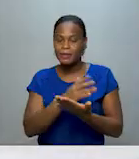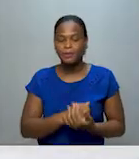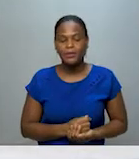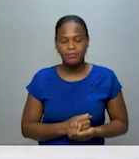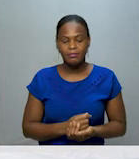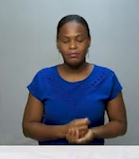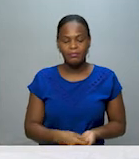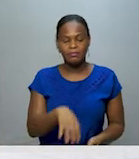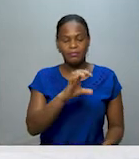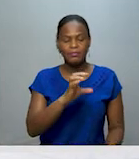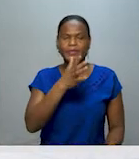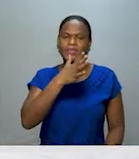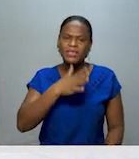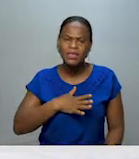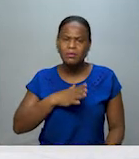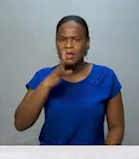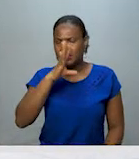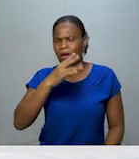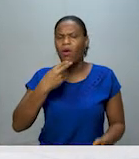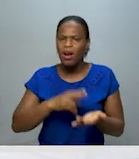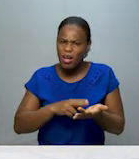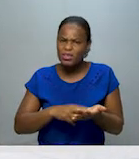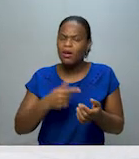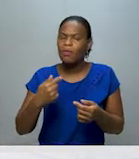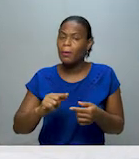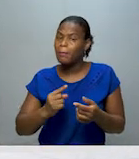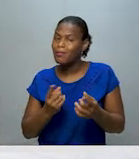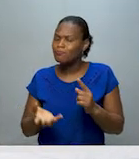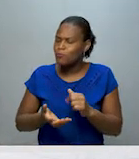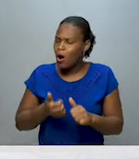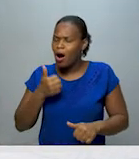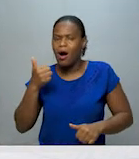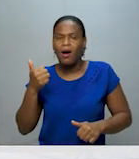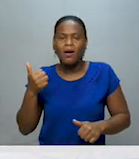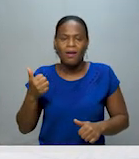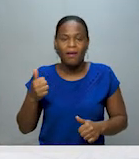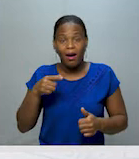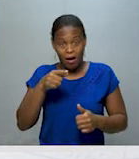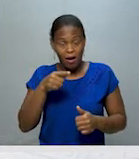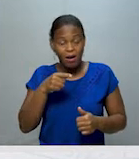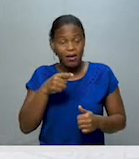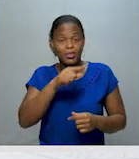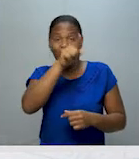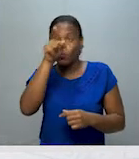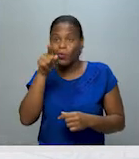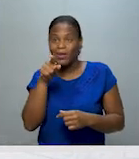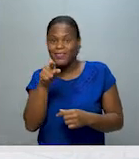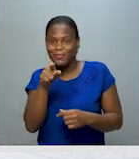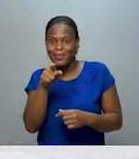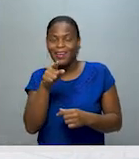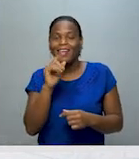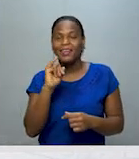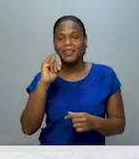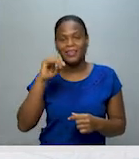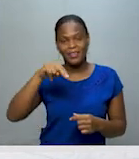parciais. Linha C, diga-me lá se não tenho razões de sobra para contestar. Ora, esta interrogativa